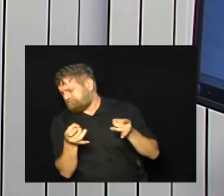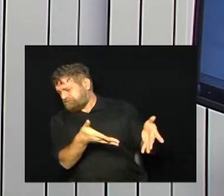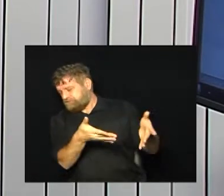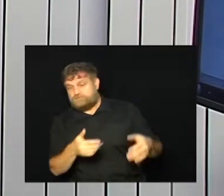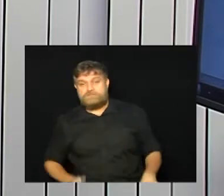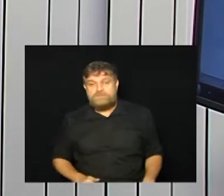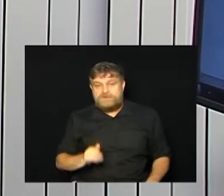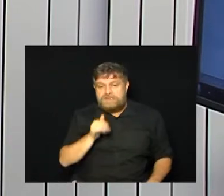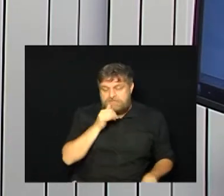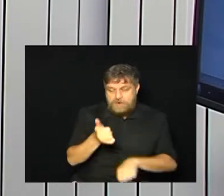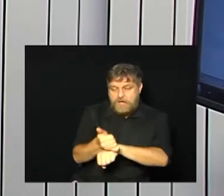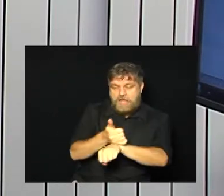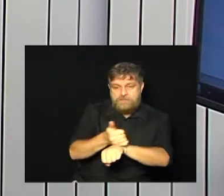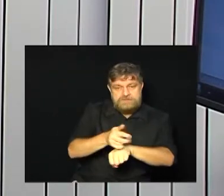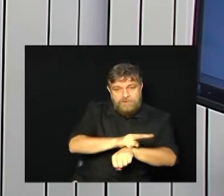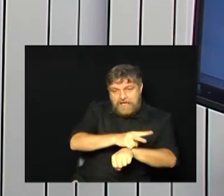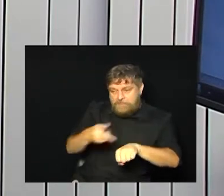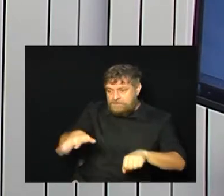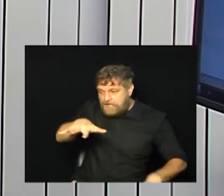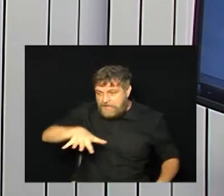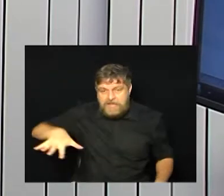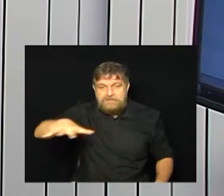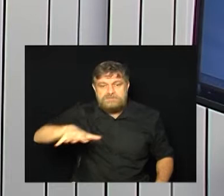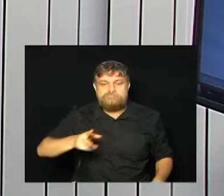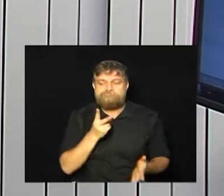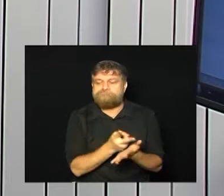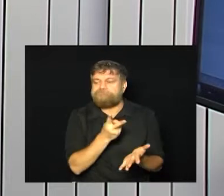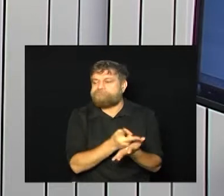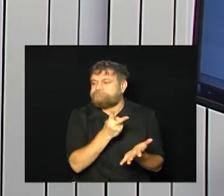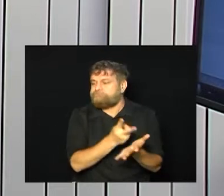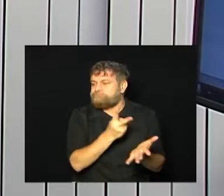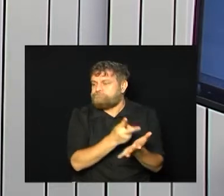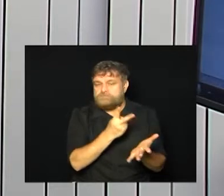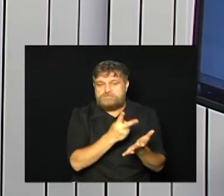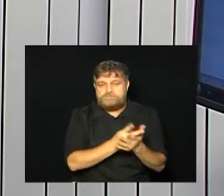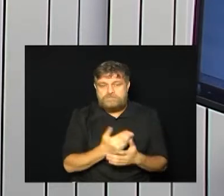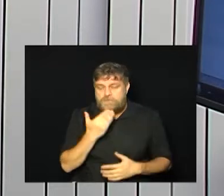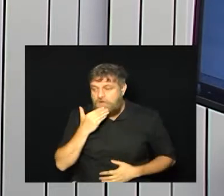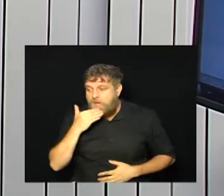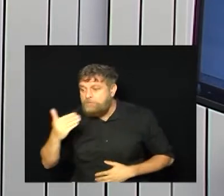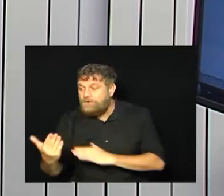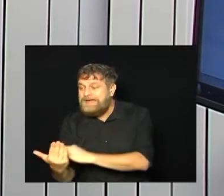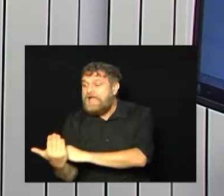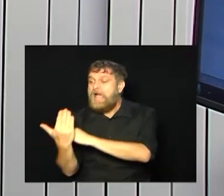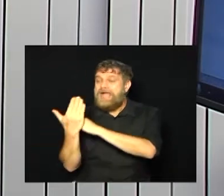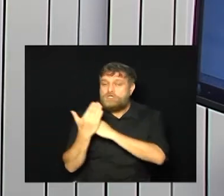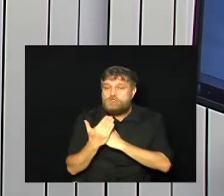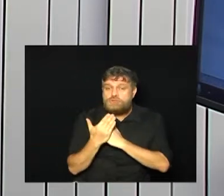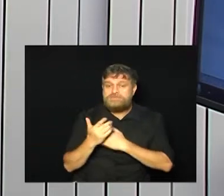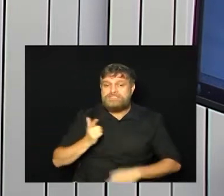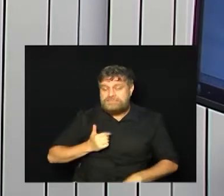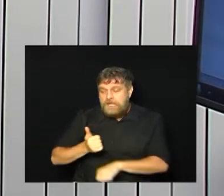de profissão, ele fica perdido e acaba ficando na mesma. Buscar uma ajuda para alguém, ir